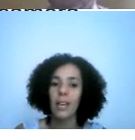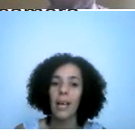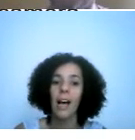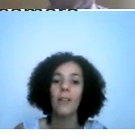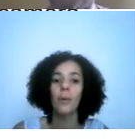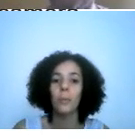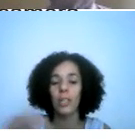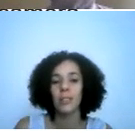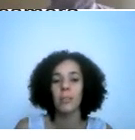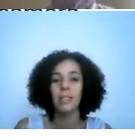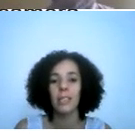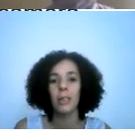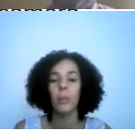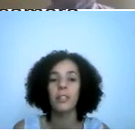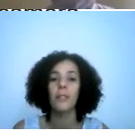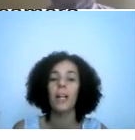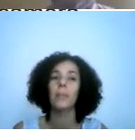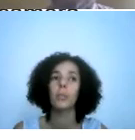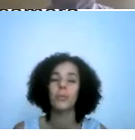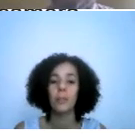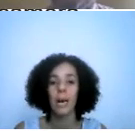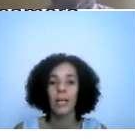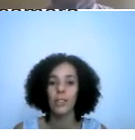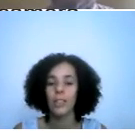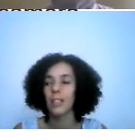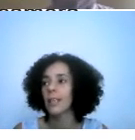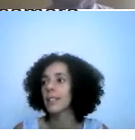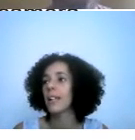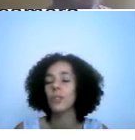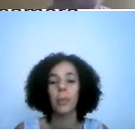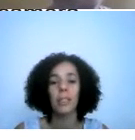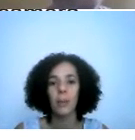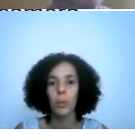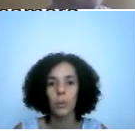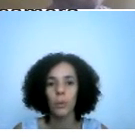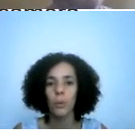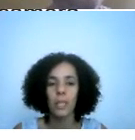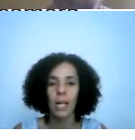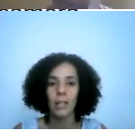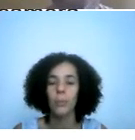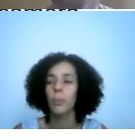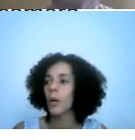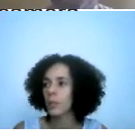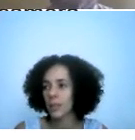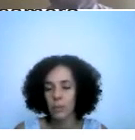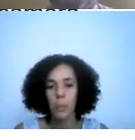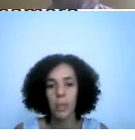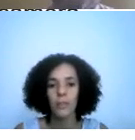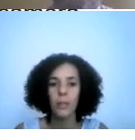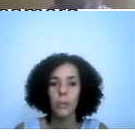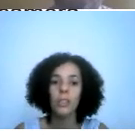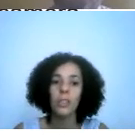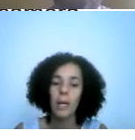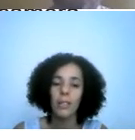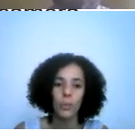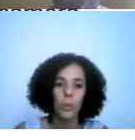Luiz, vamos deixar semente aqui porque serve de alimento para os animais. Né? Isso também tem que ter muito cuidado por causa desse problema de